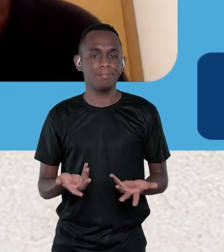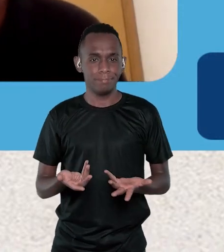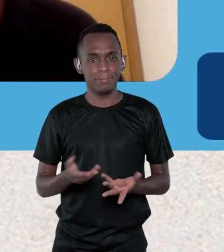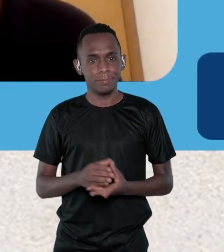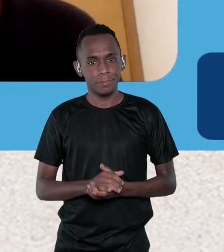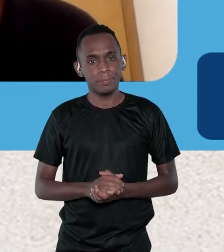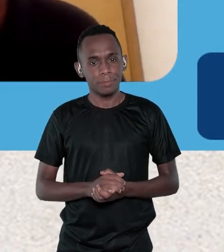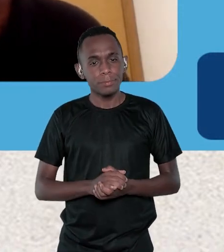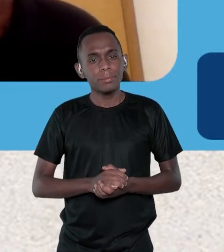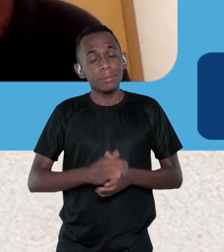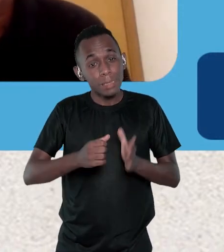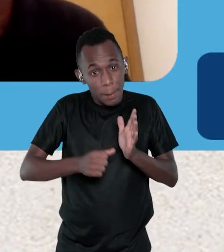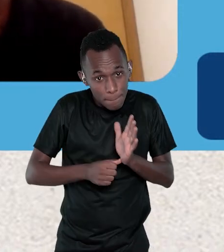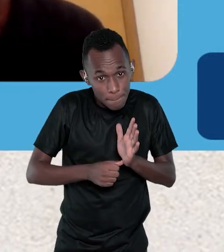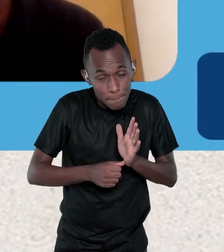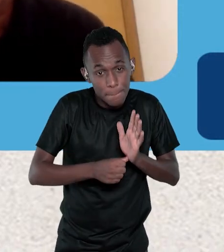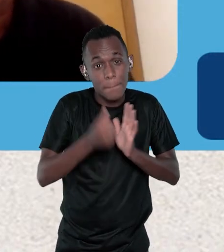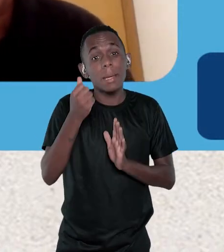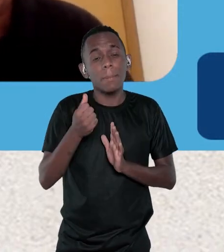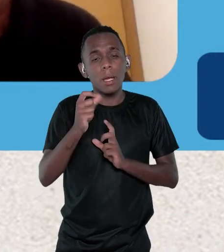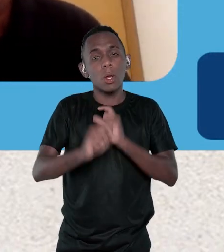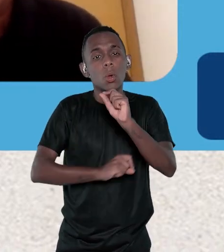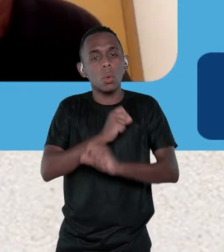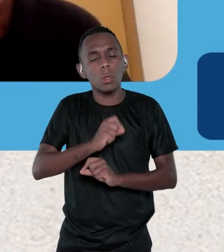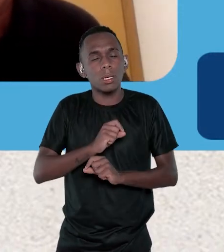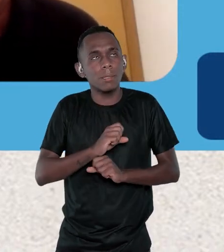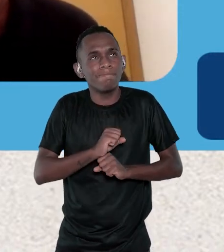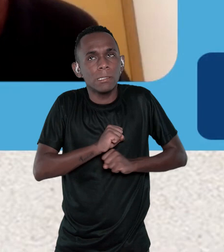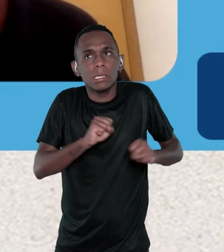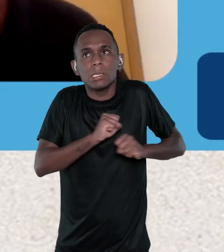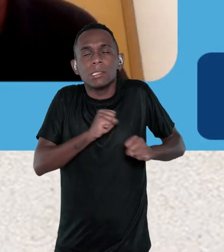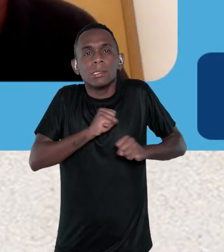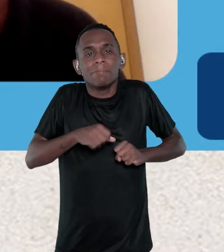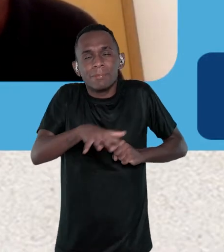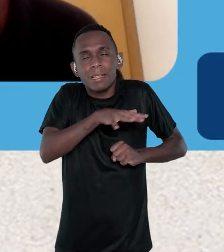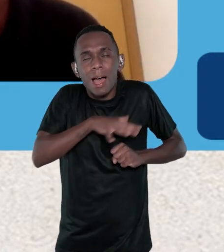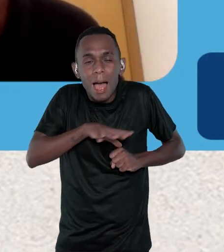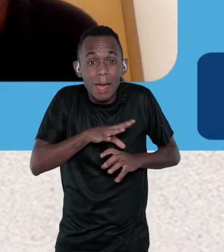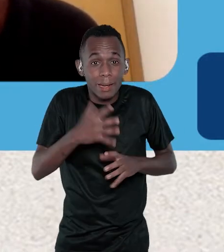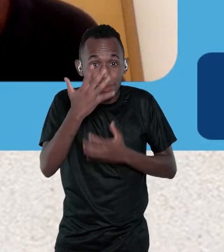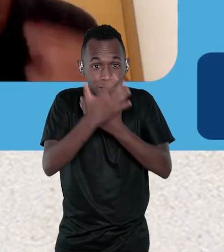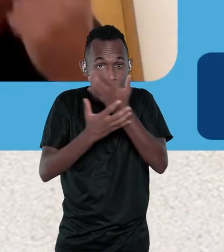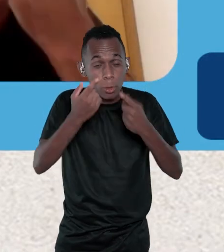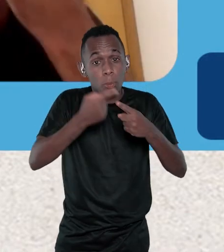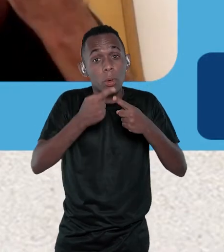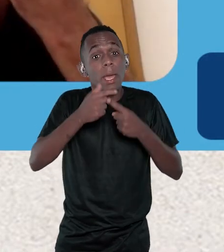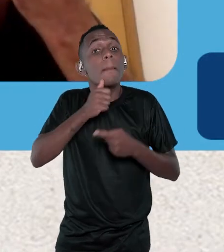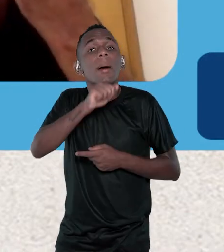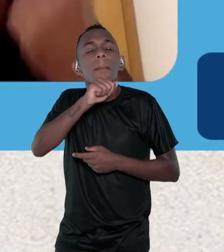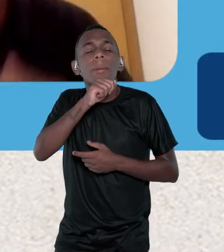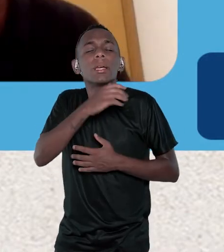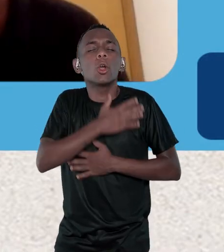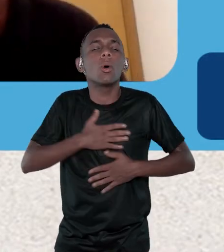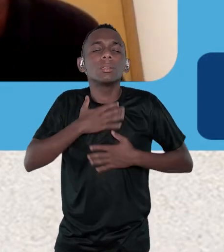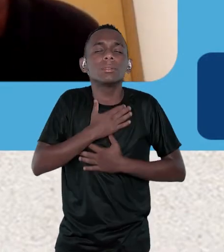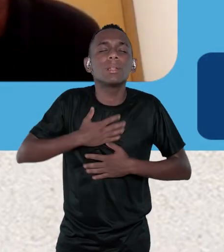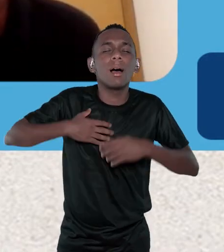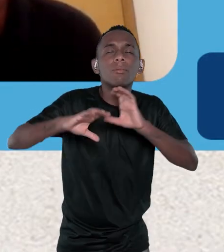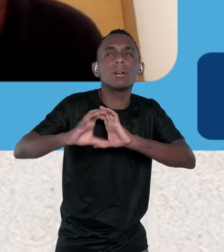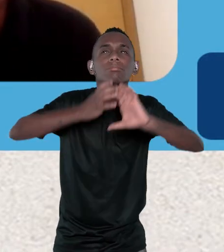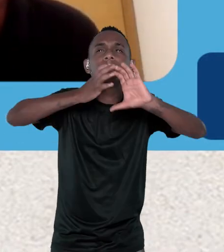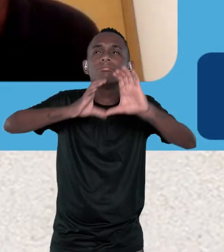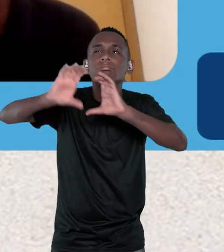da onde veio a minha primeira paixão pela música. Ela gostava muito de